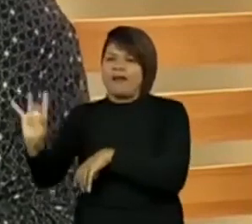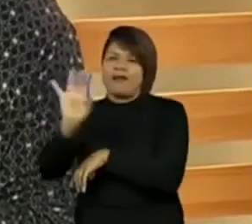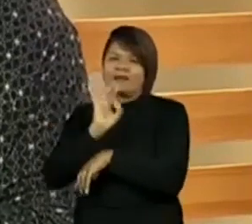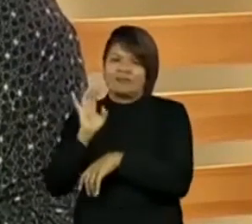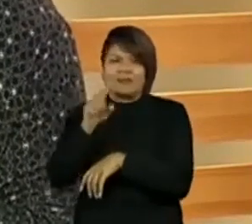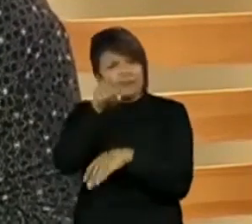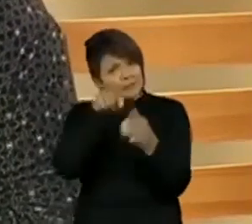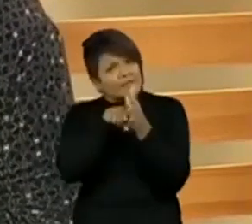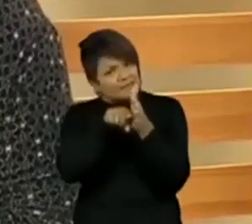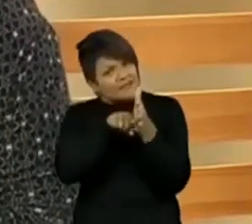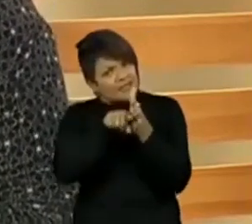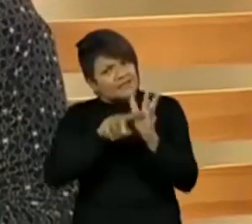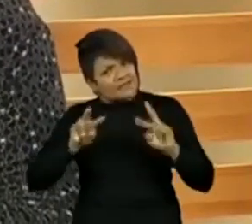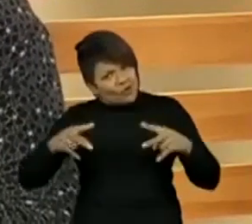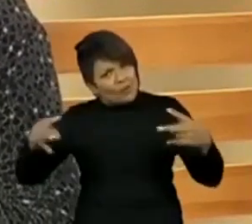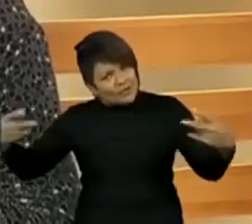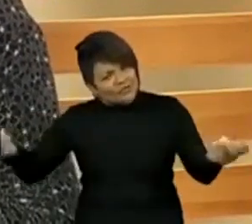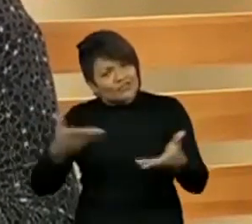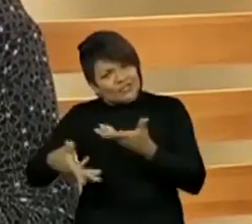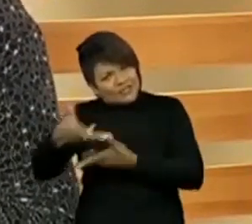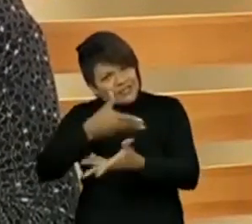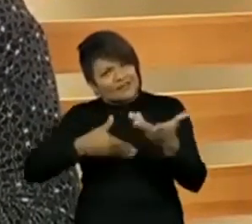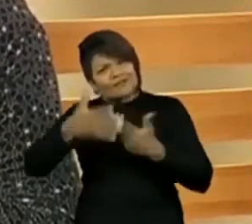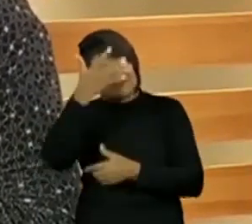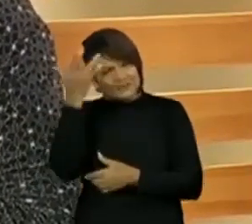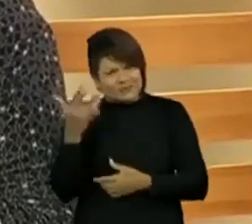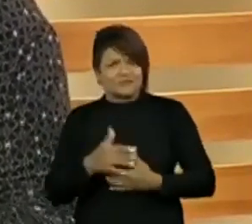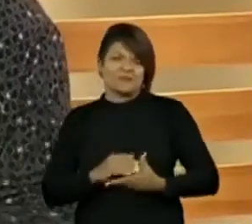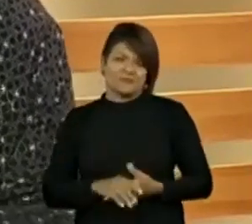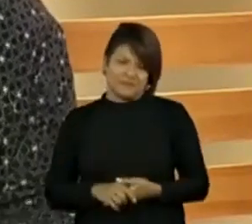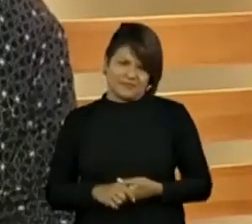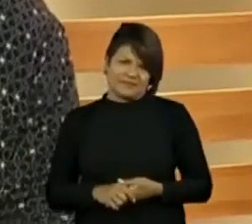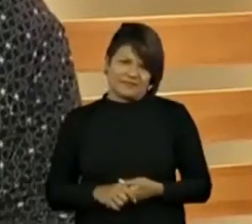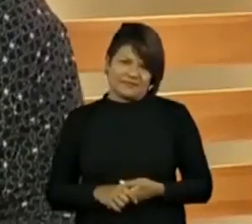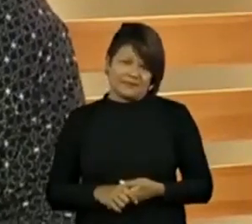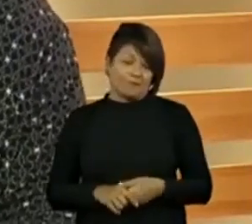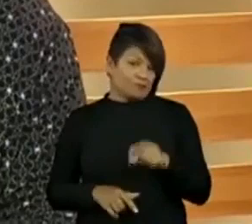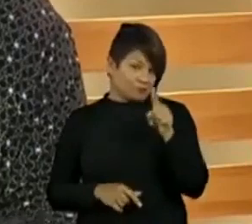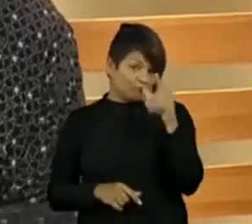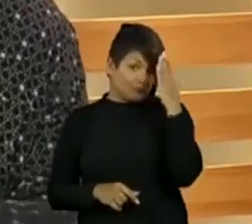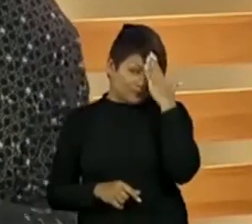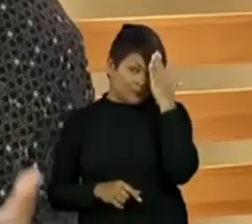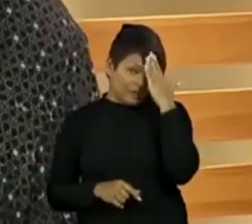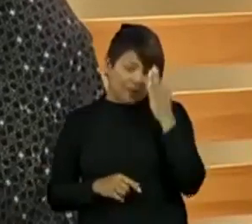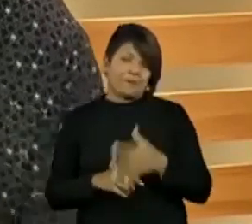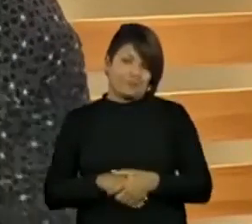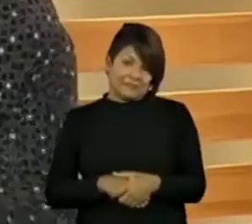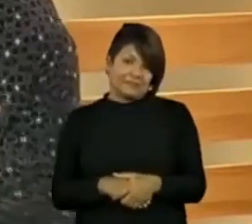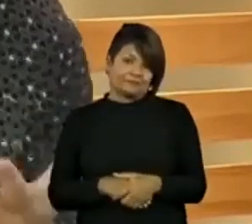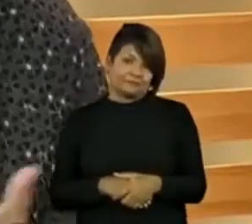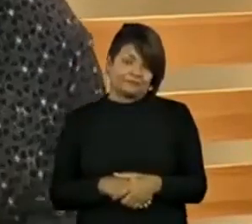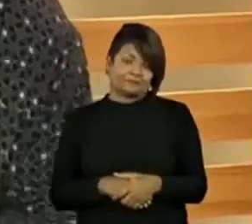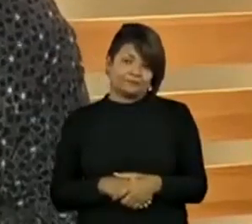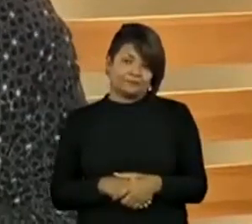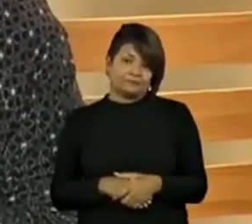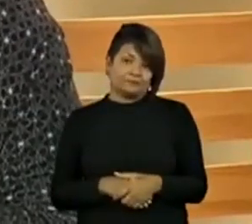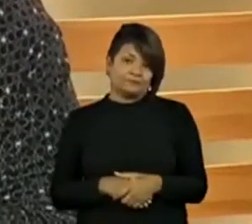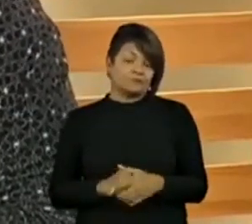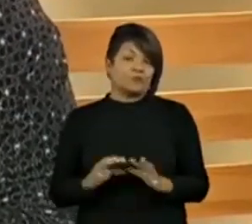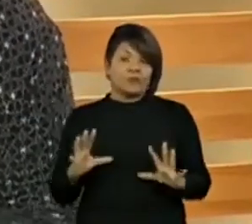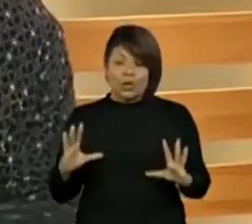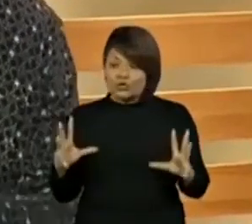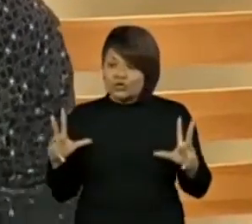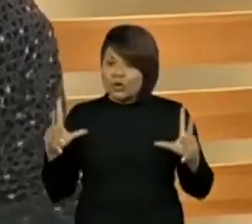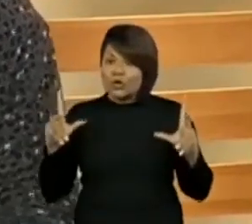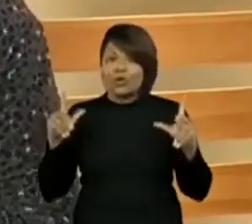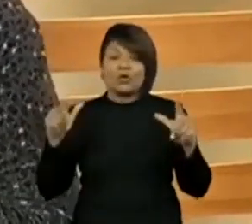Pesquise-as e compartilhe com as pessoas. Como você sabe, todo este